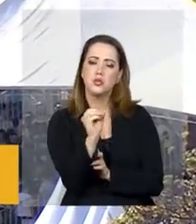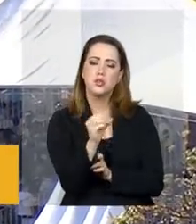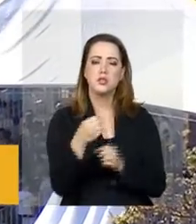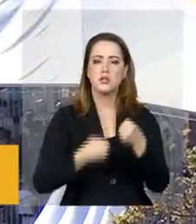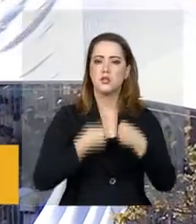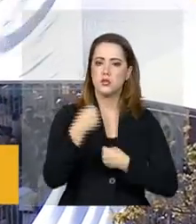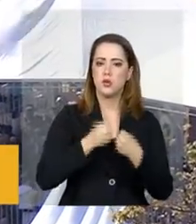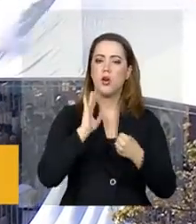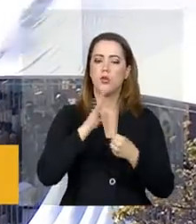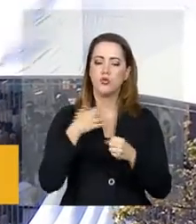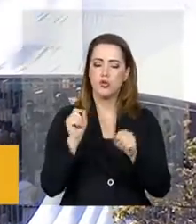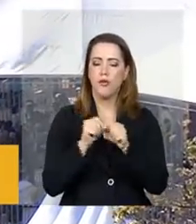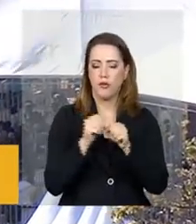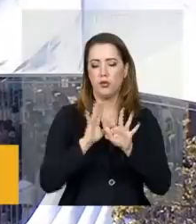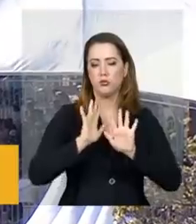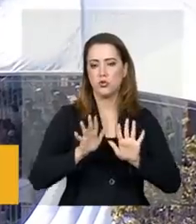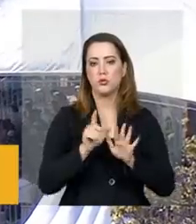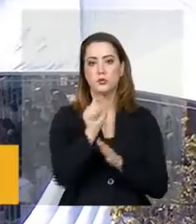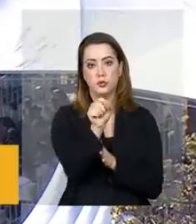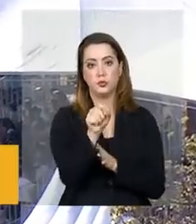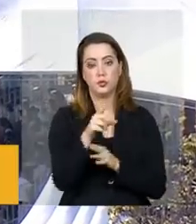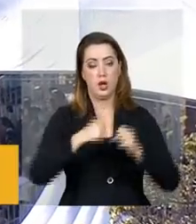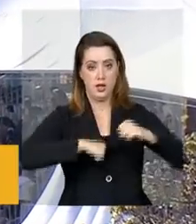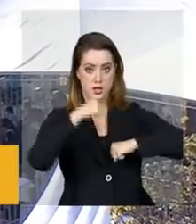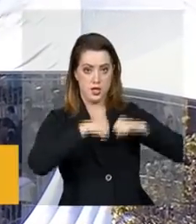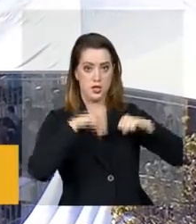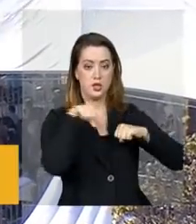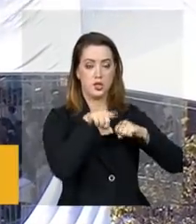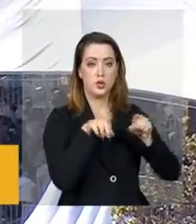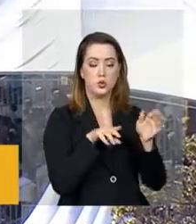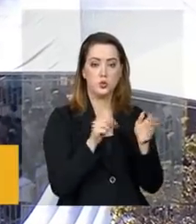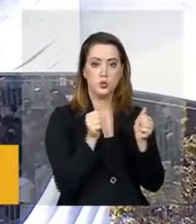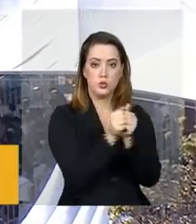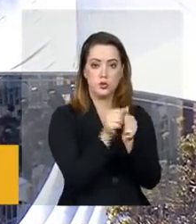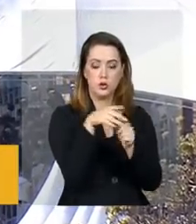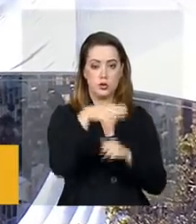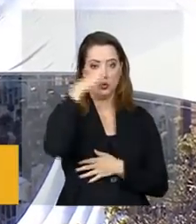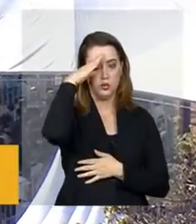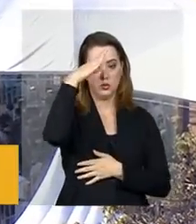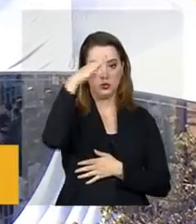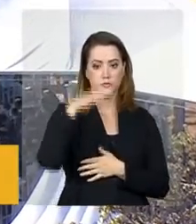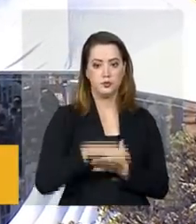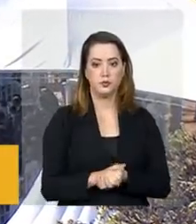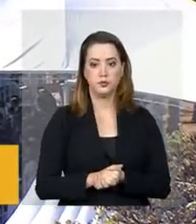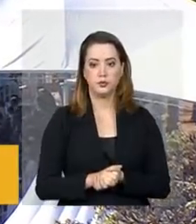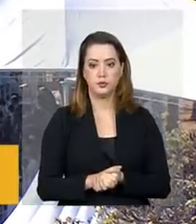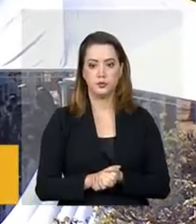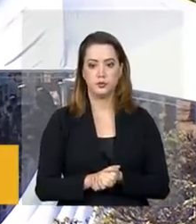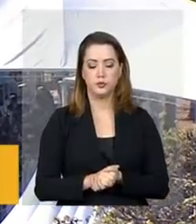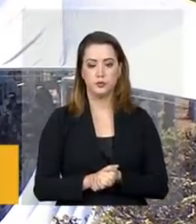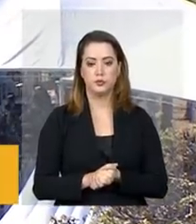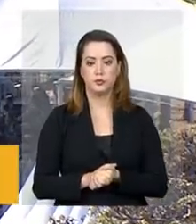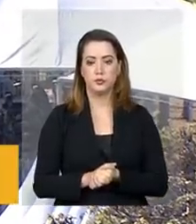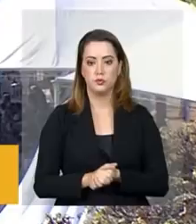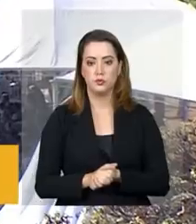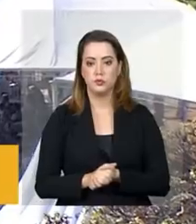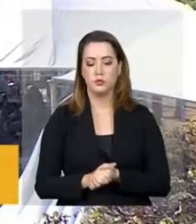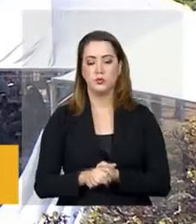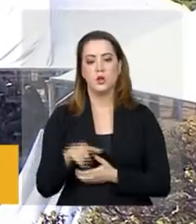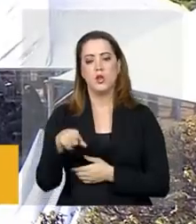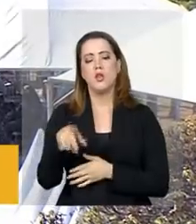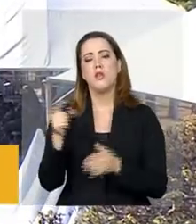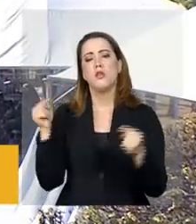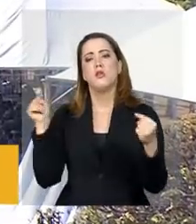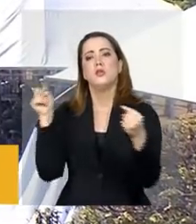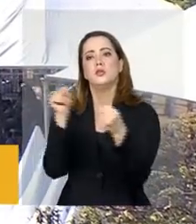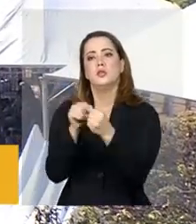um projeto desenvolvido por essa indústria em parceria com o Exército. Isso que é o grande objetivo